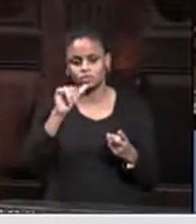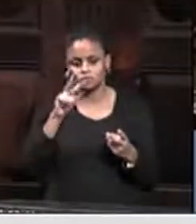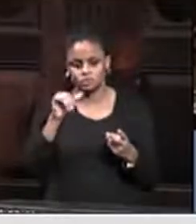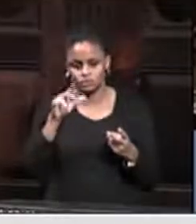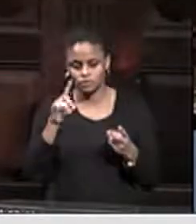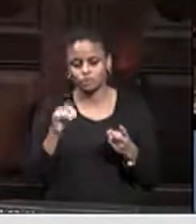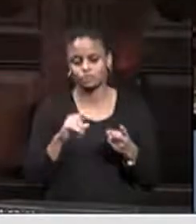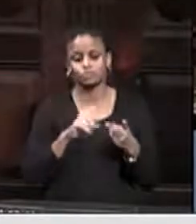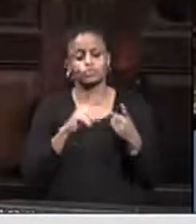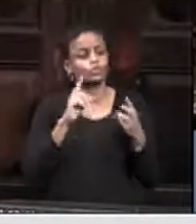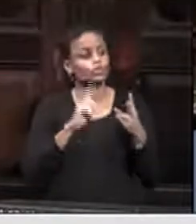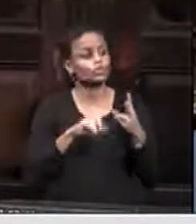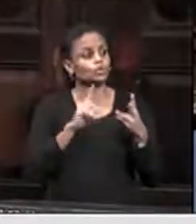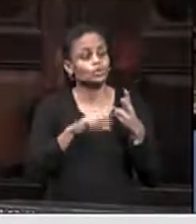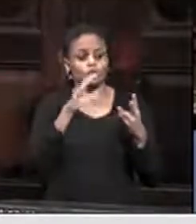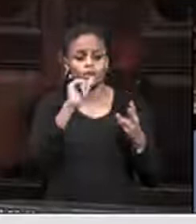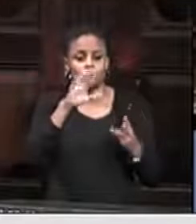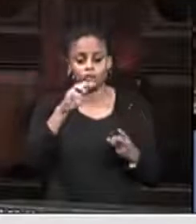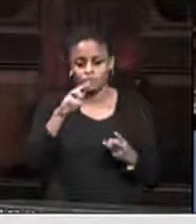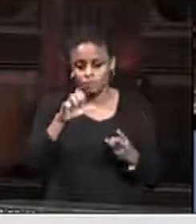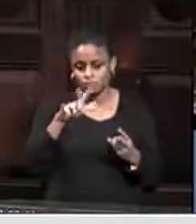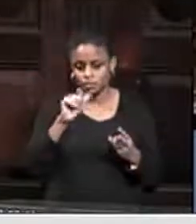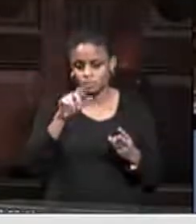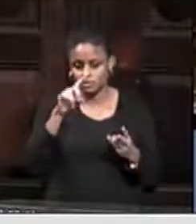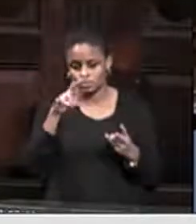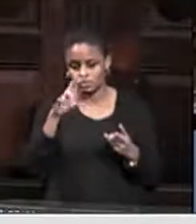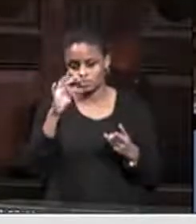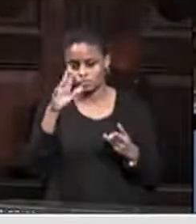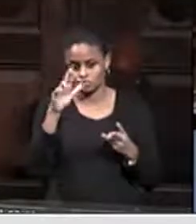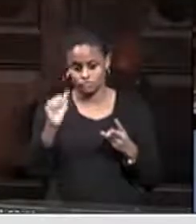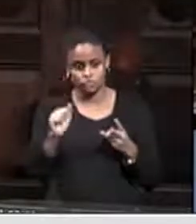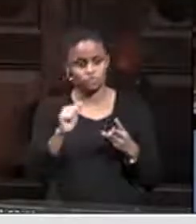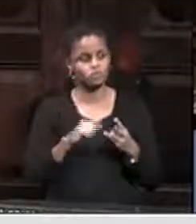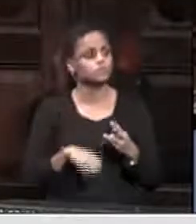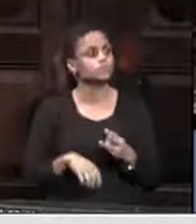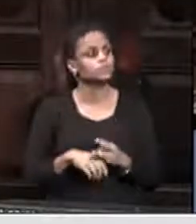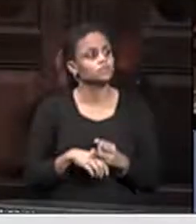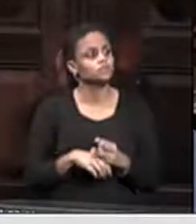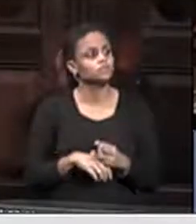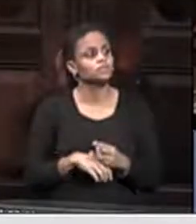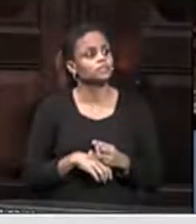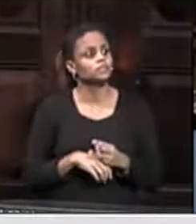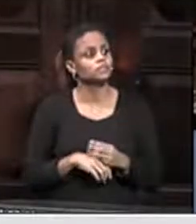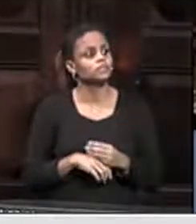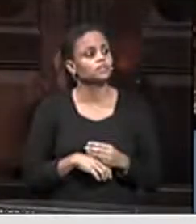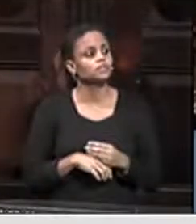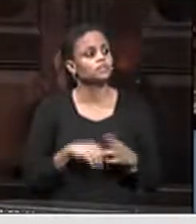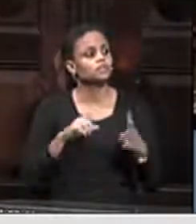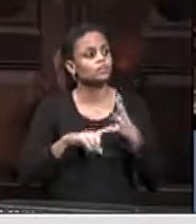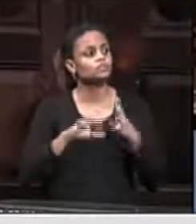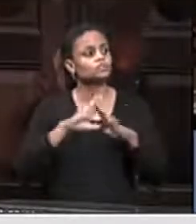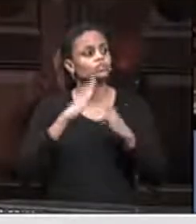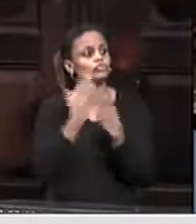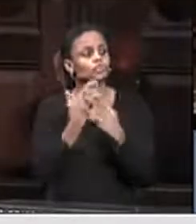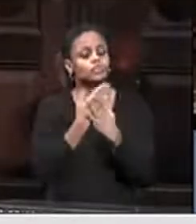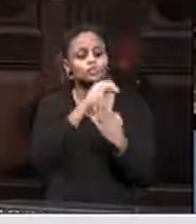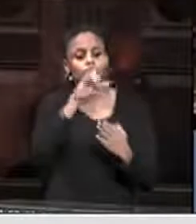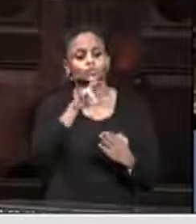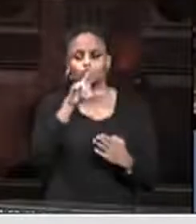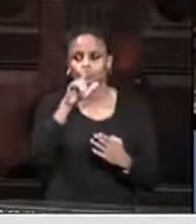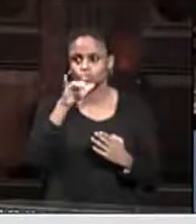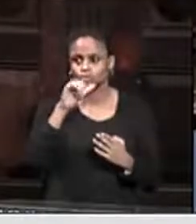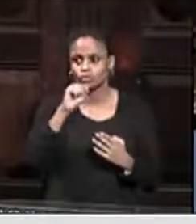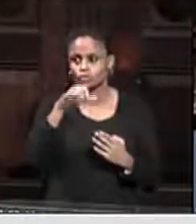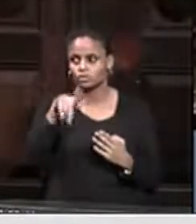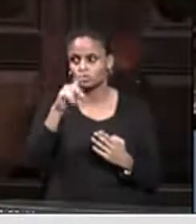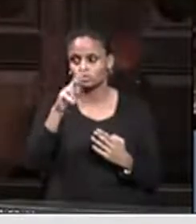Lagoa, Carmela Dutra, salve, salve, ali no eixo Madureira Vaz Lobo, Júlia Kubitschek,